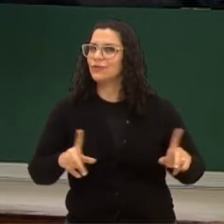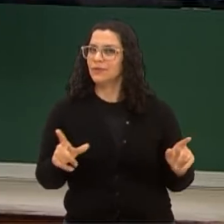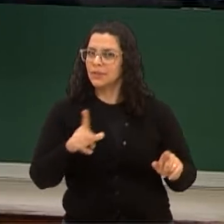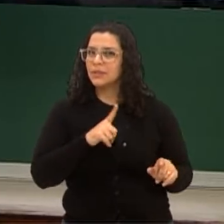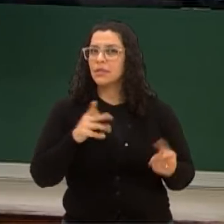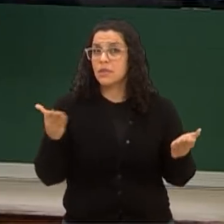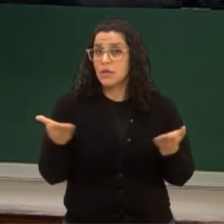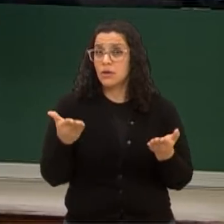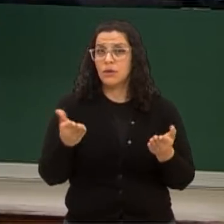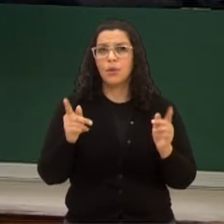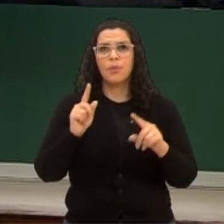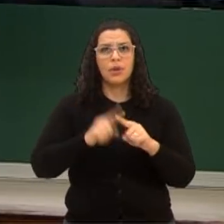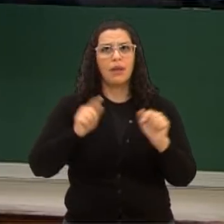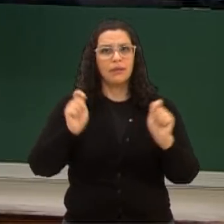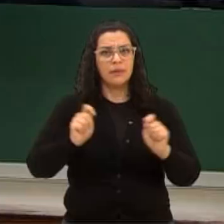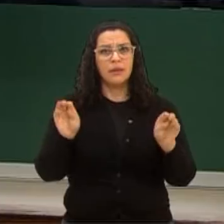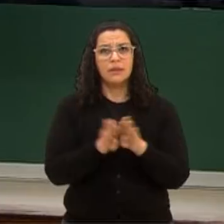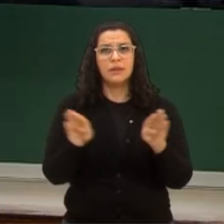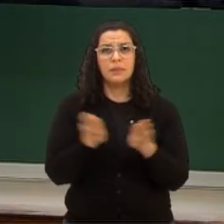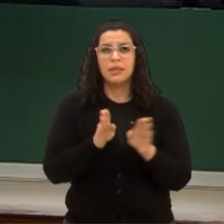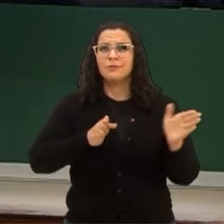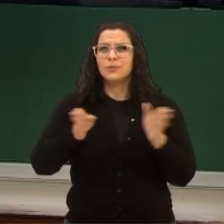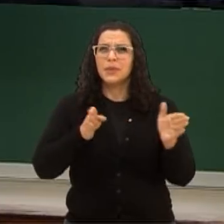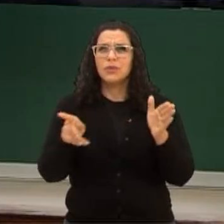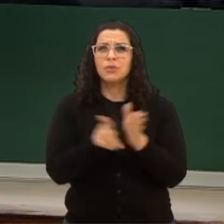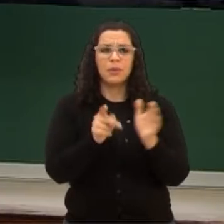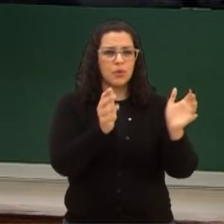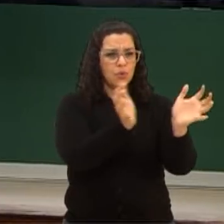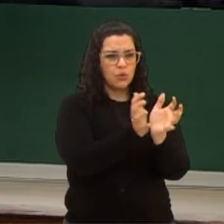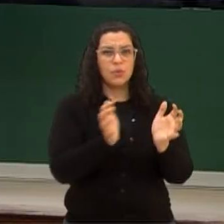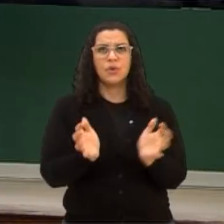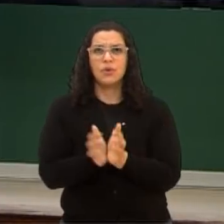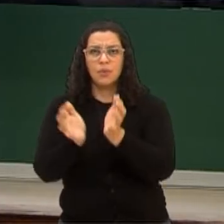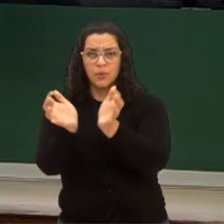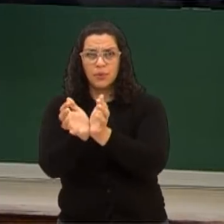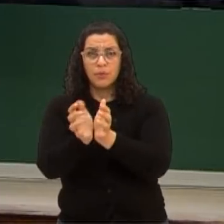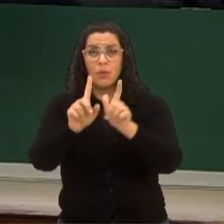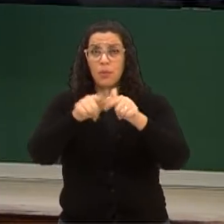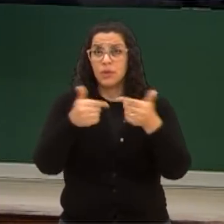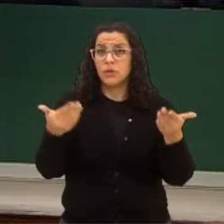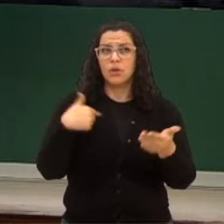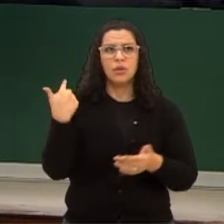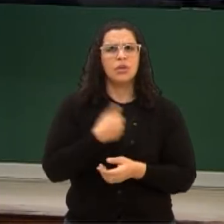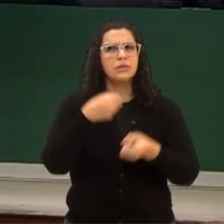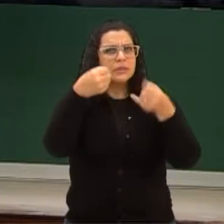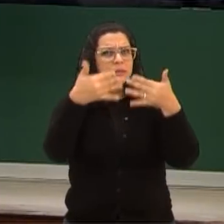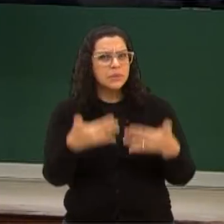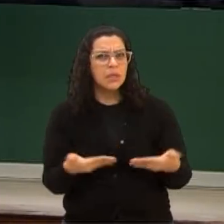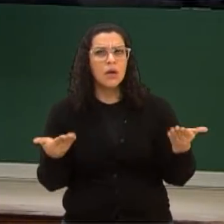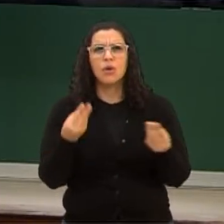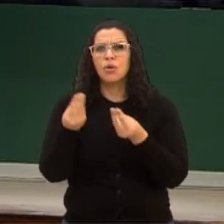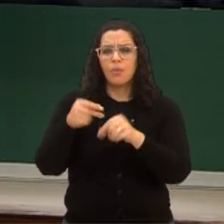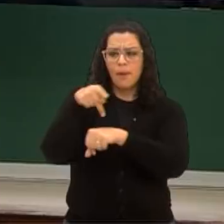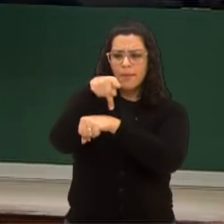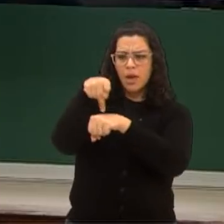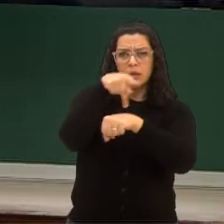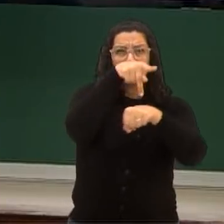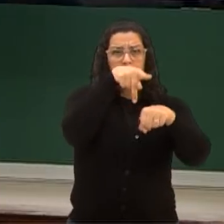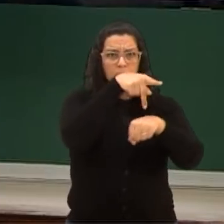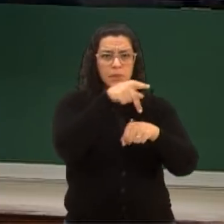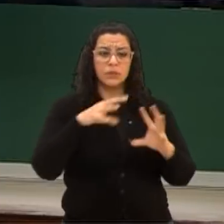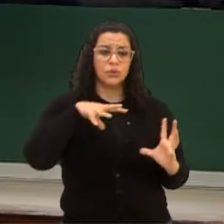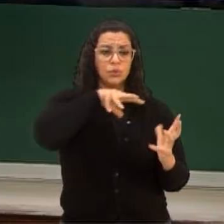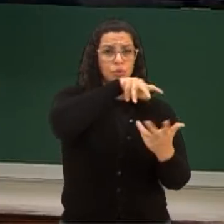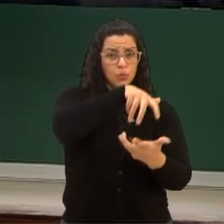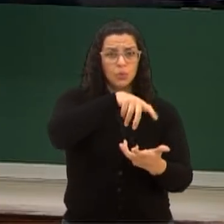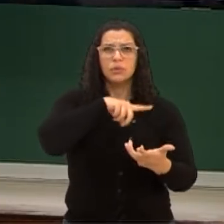diferente, porque é possível delimitar os diferentes grupos. Uma das formas de classificar os países do